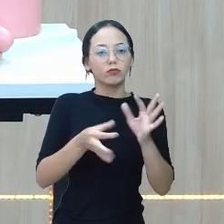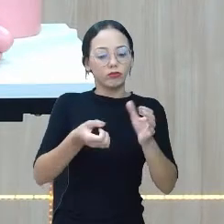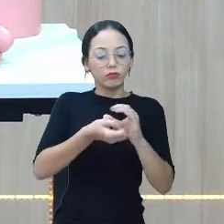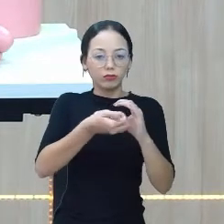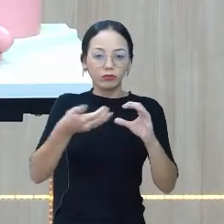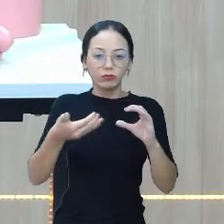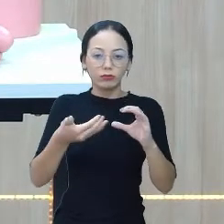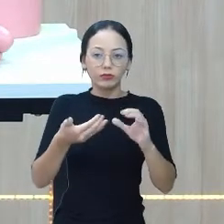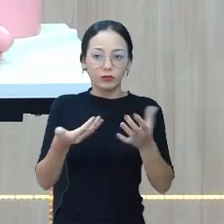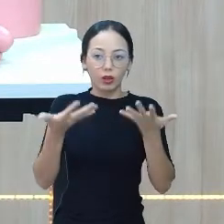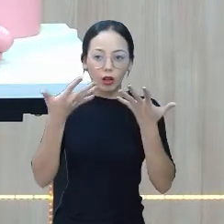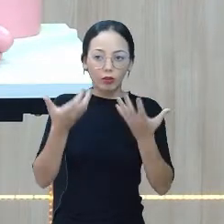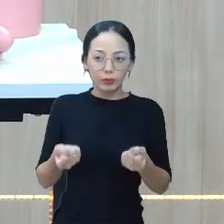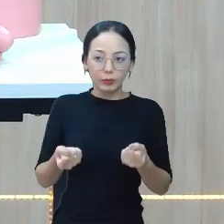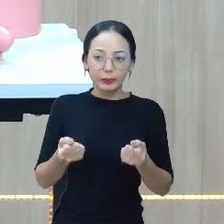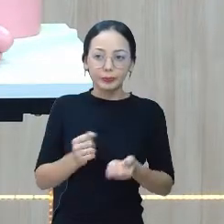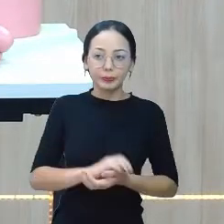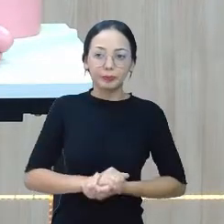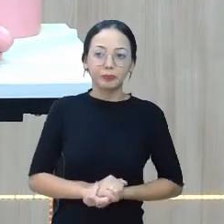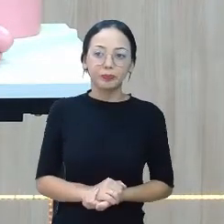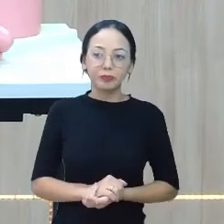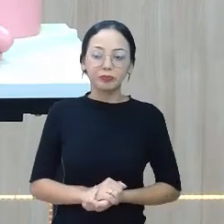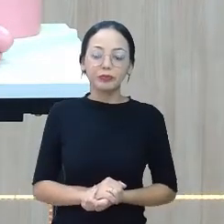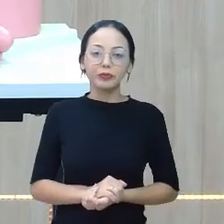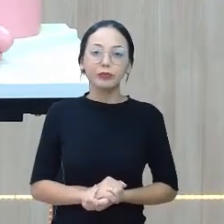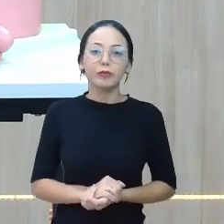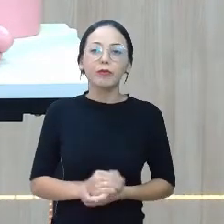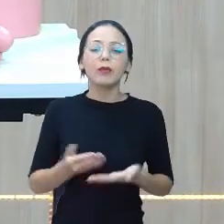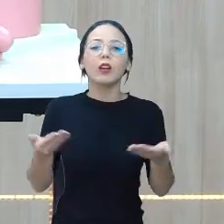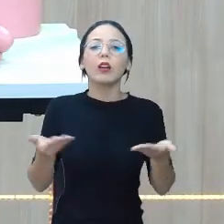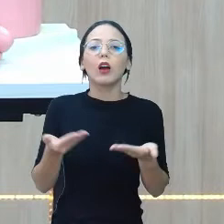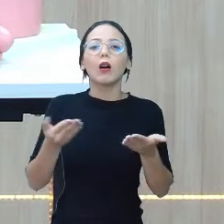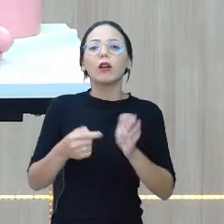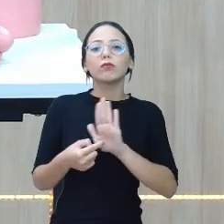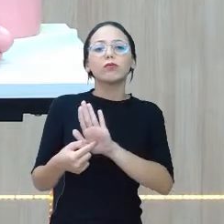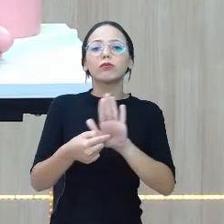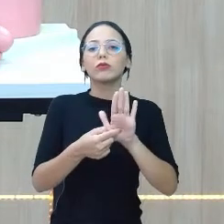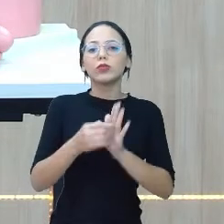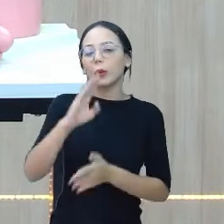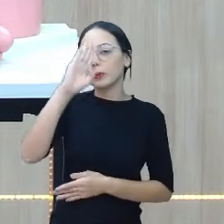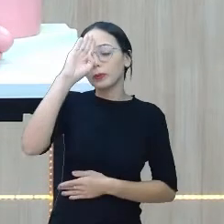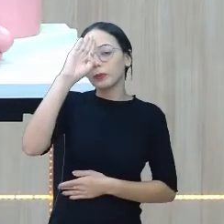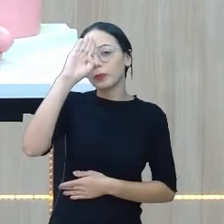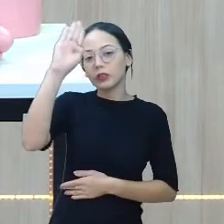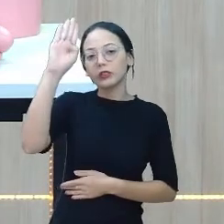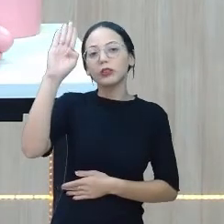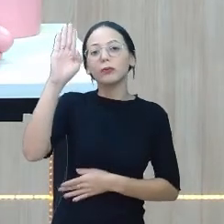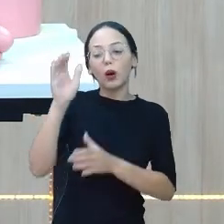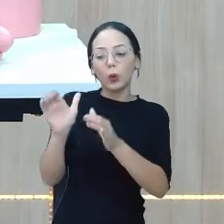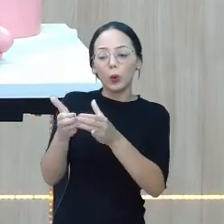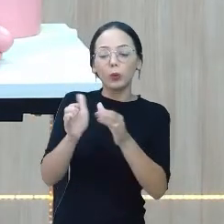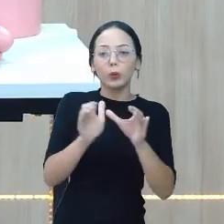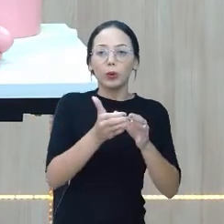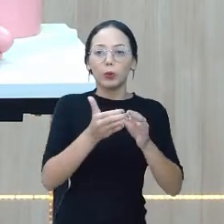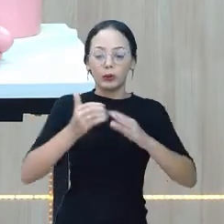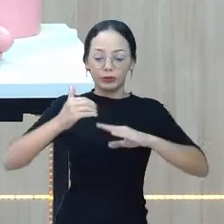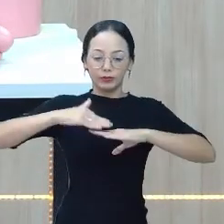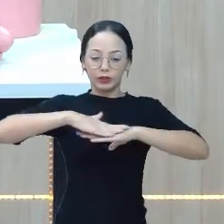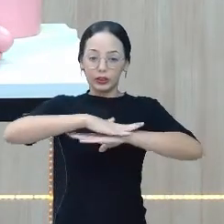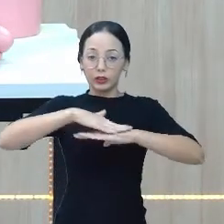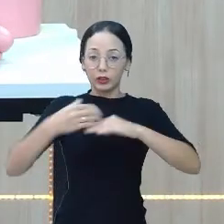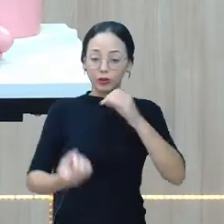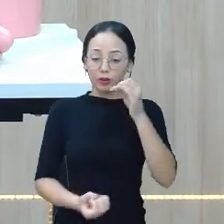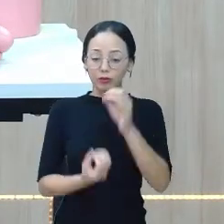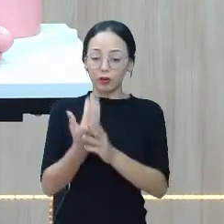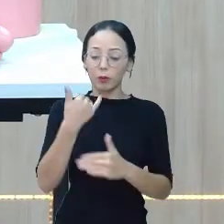observação. Vamos lá. E aí eu trouxe para vocês os principais, né, grupos de tecidos que formam o